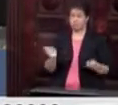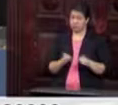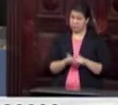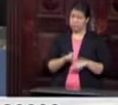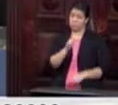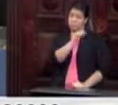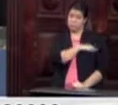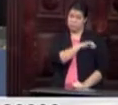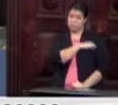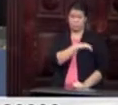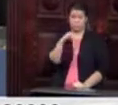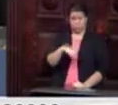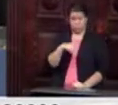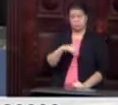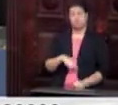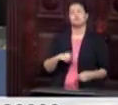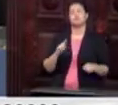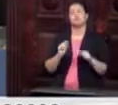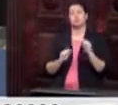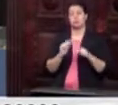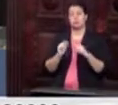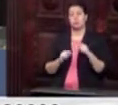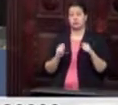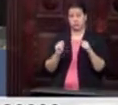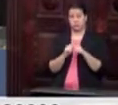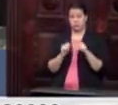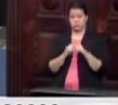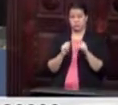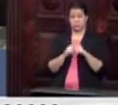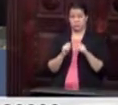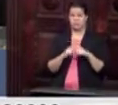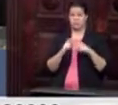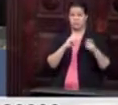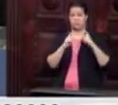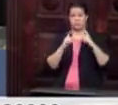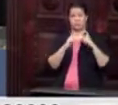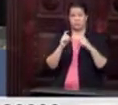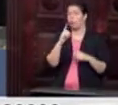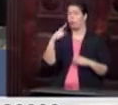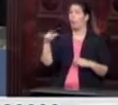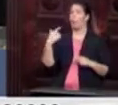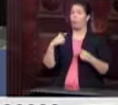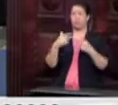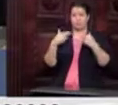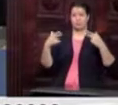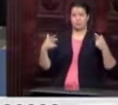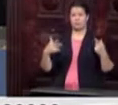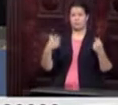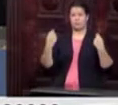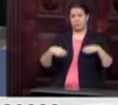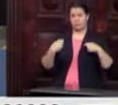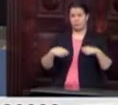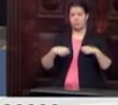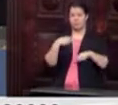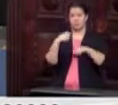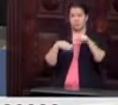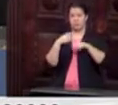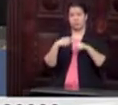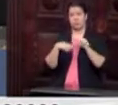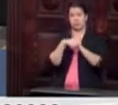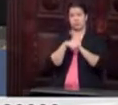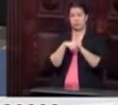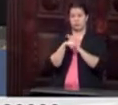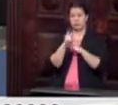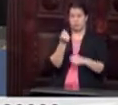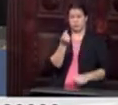e fluminense, de colocar em discussão outras medidas necessárias do reajuste fiscal